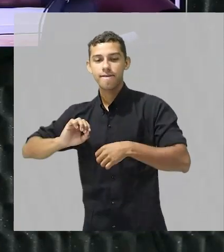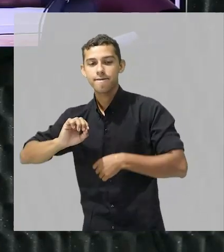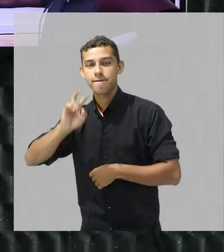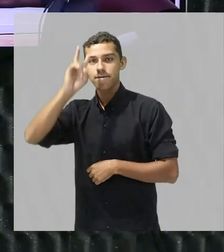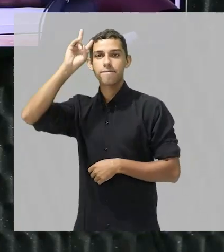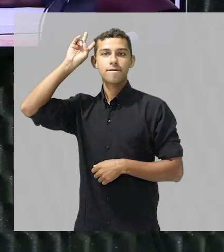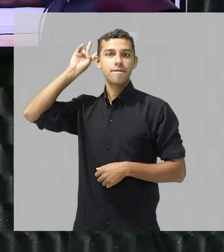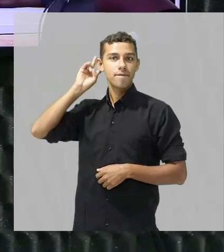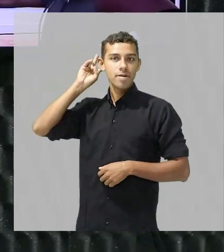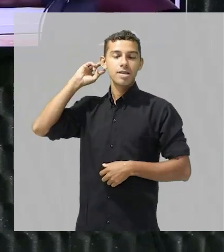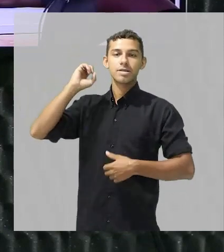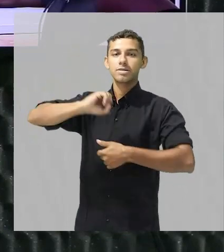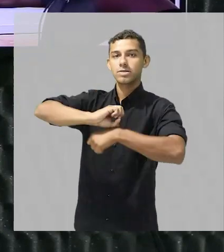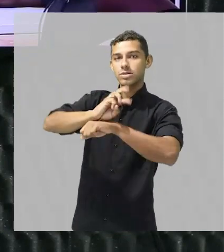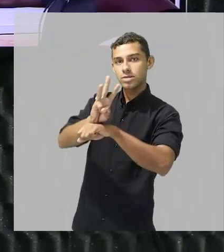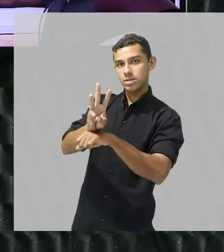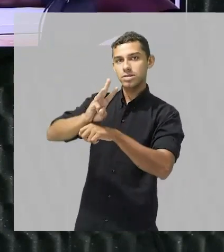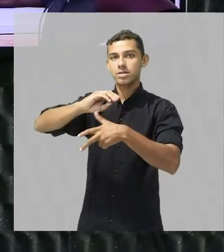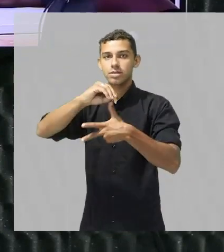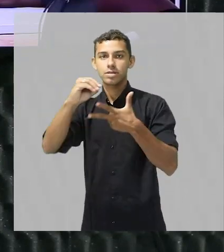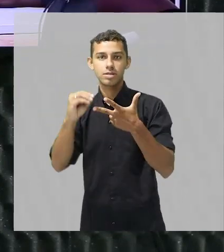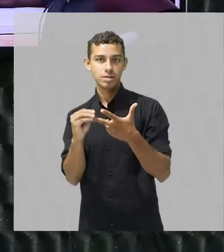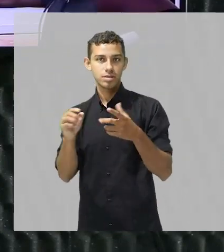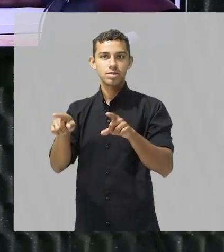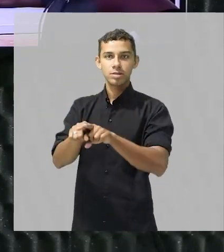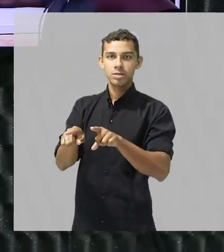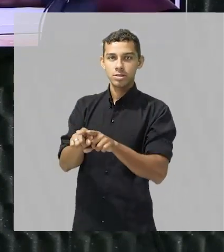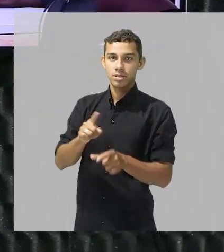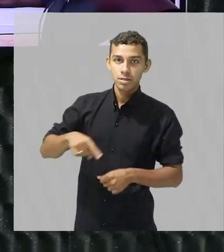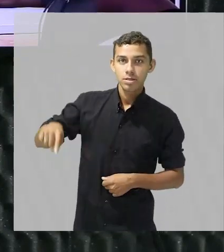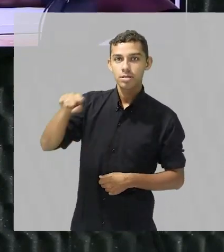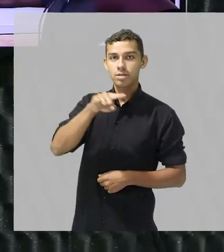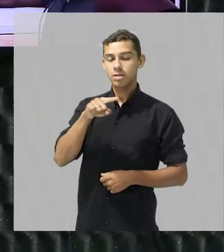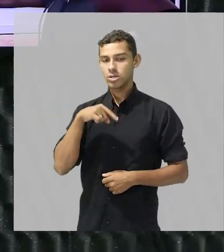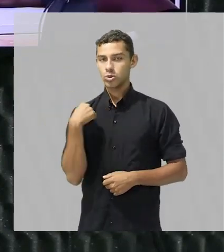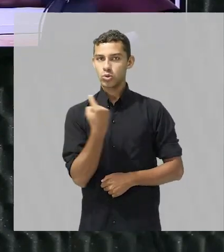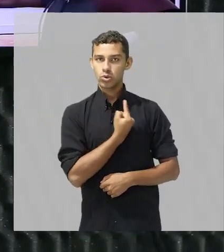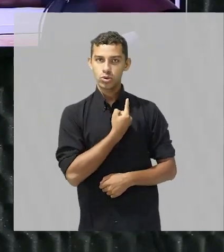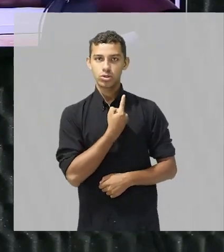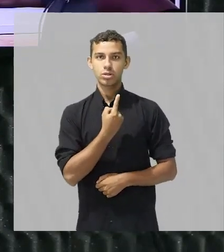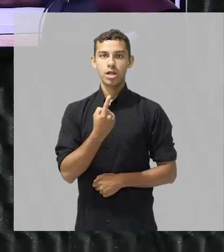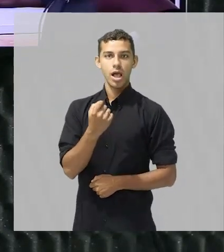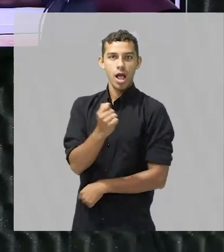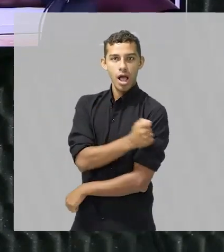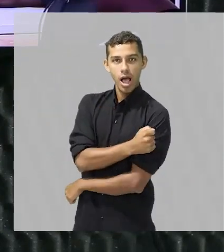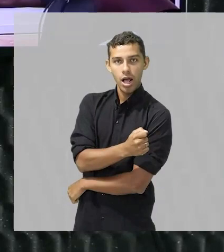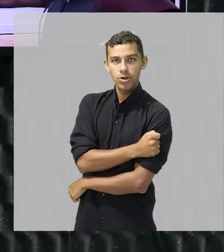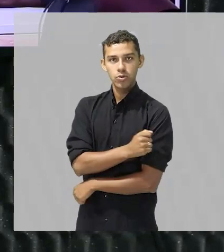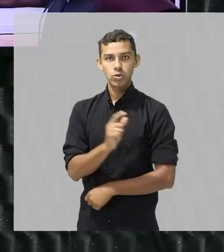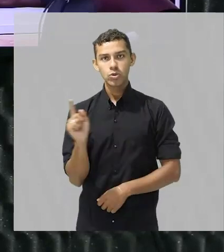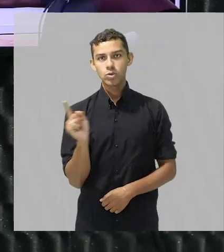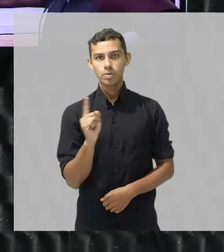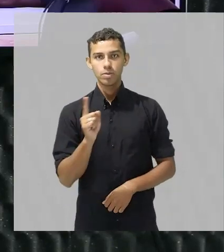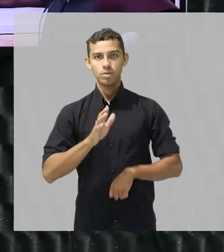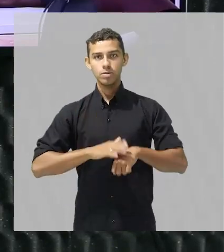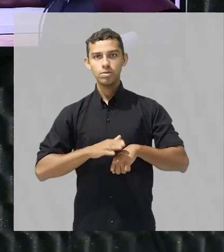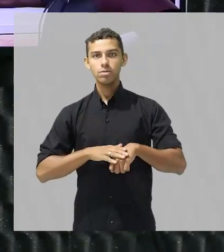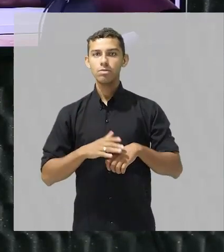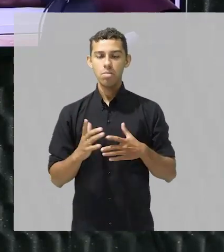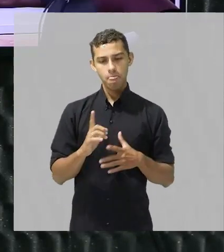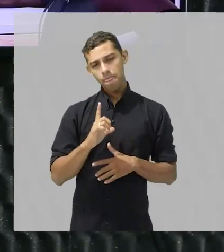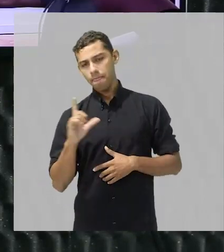Paz-UEMA e do Enem também, tá? Você que é nosso aluno não vai sair